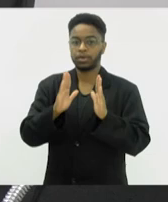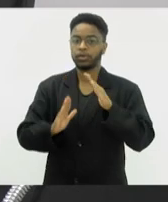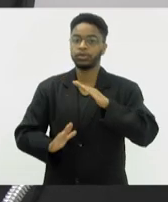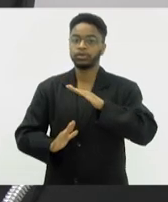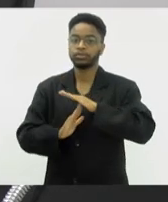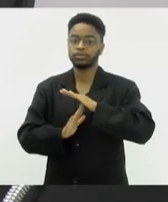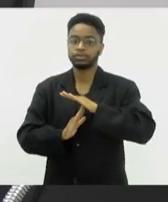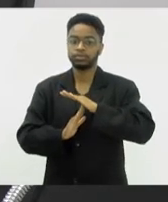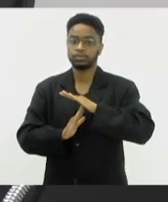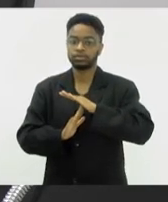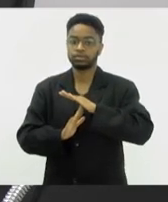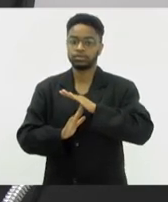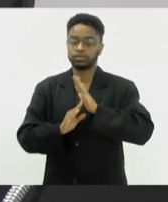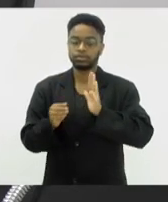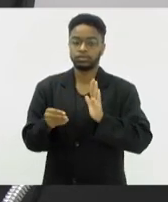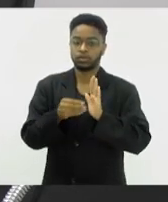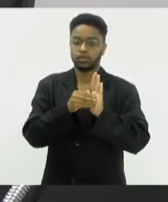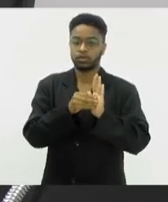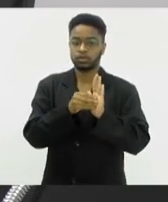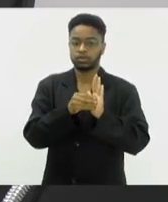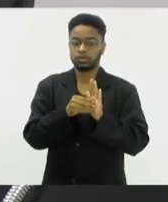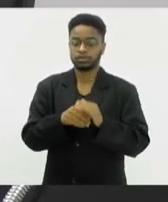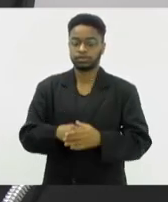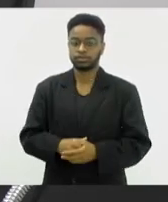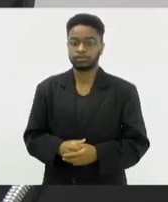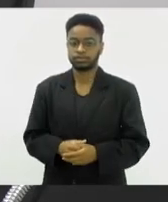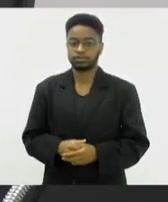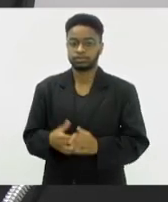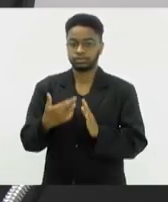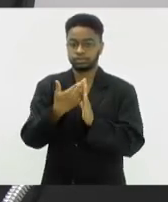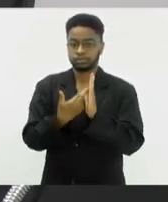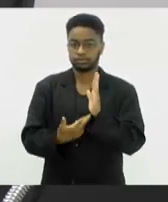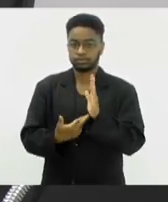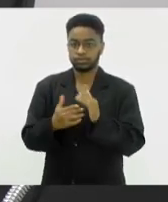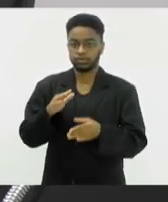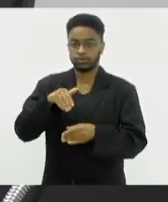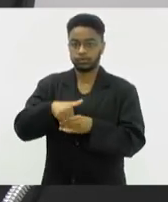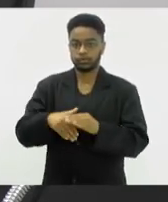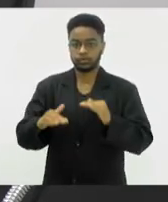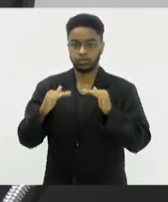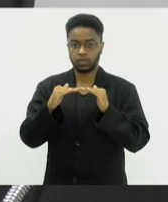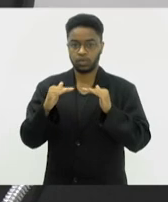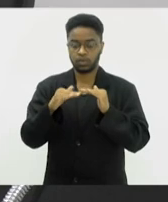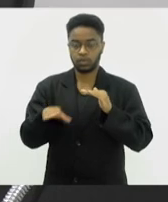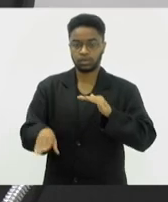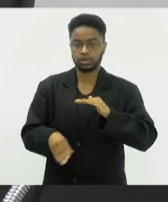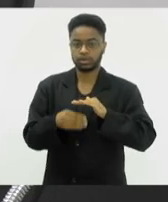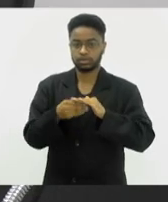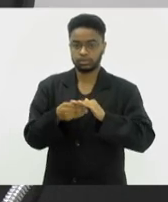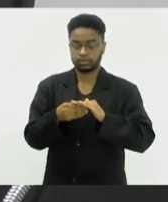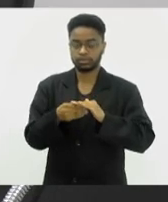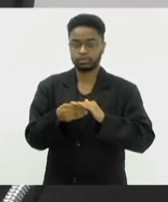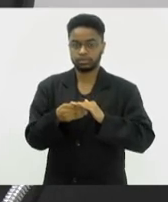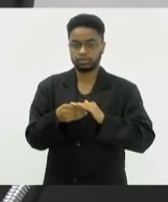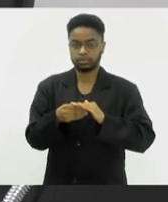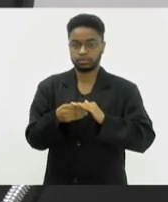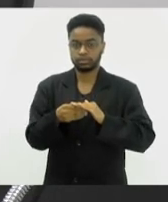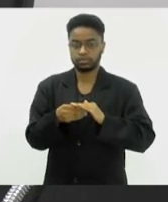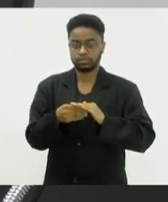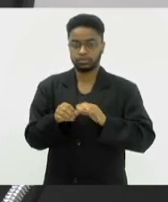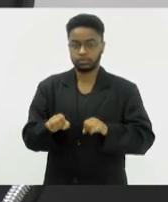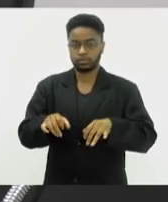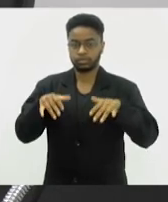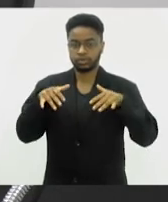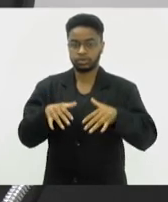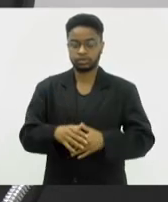máximo definido. O relator está votando favorável às emendas de